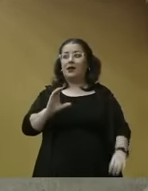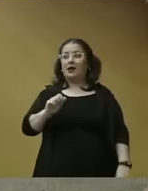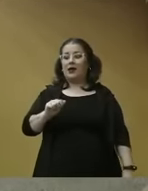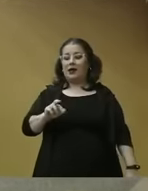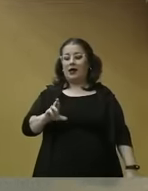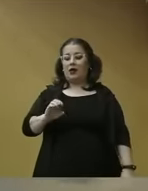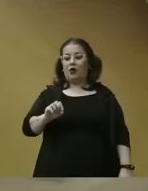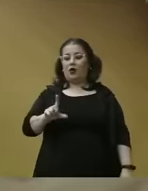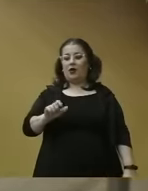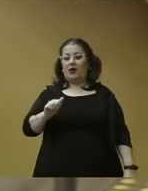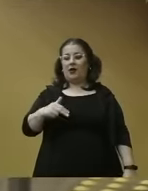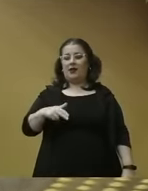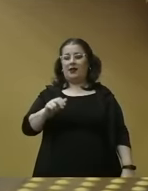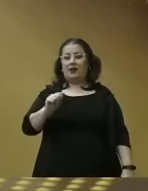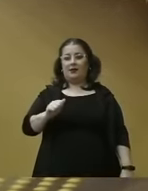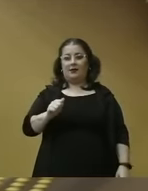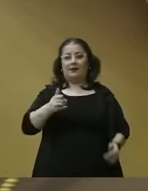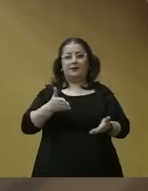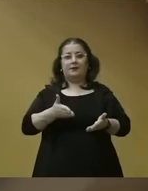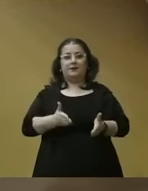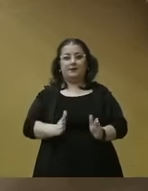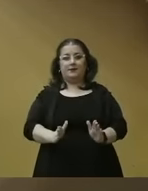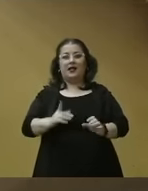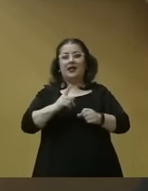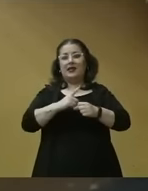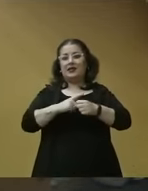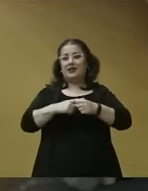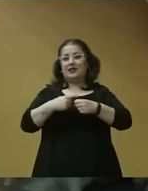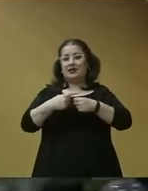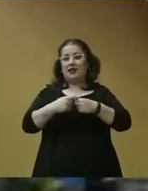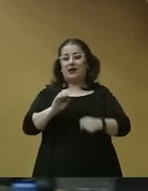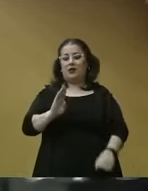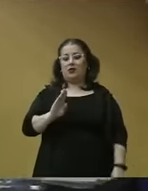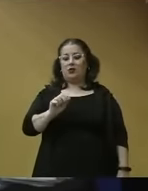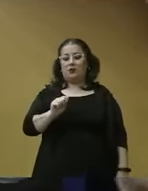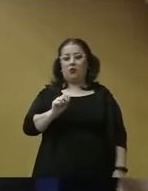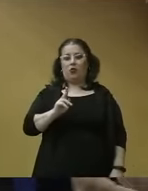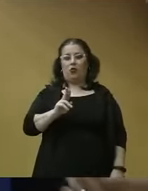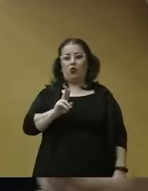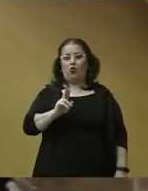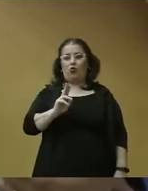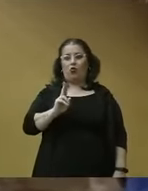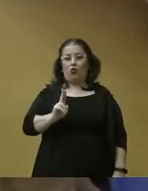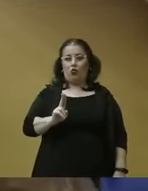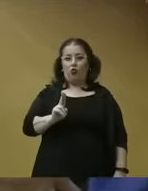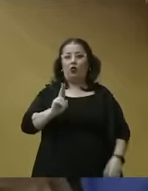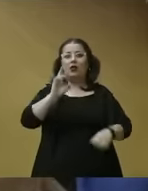Furquim Badin Rogério, natural de Bauru, São Paulo.